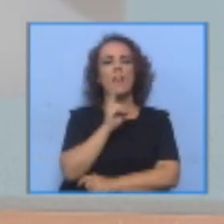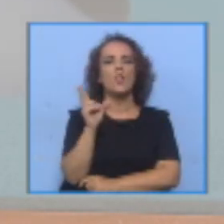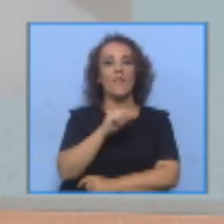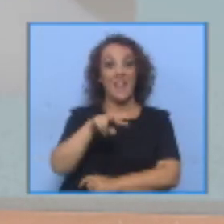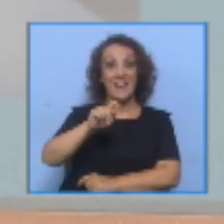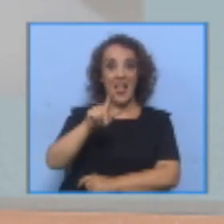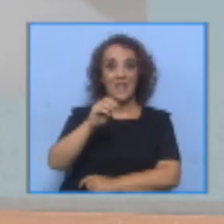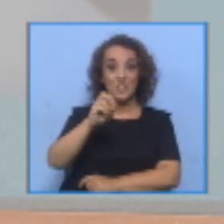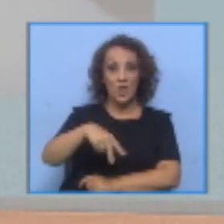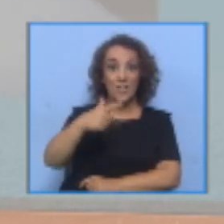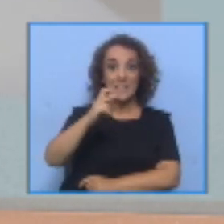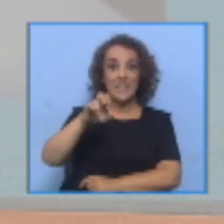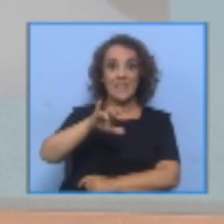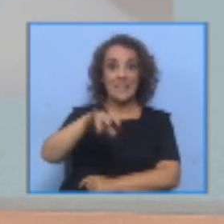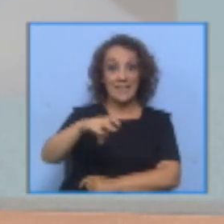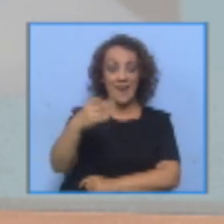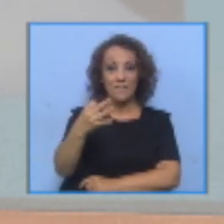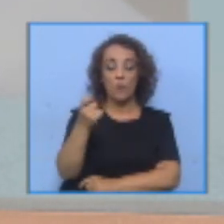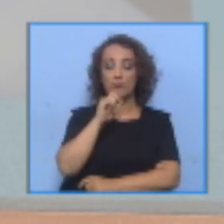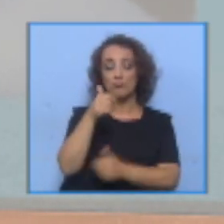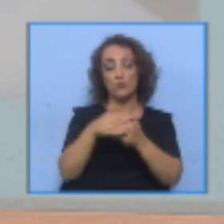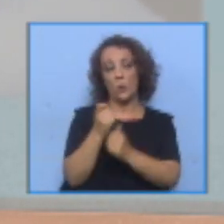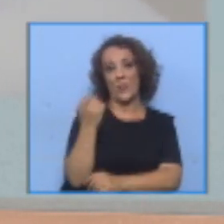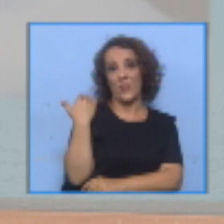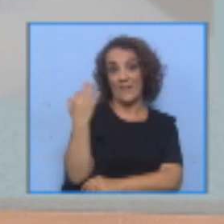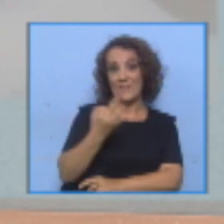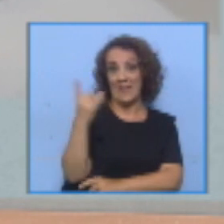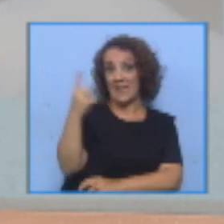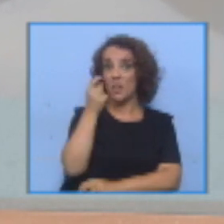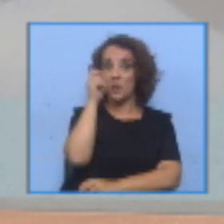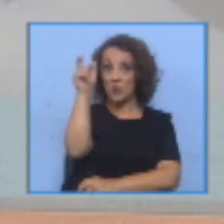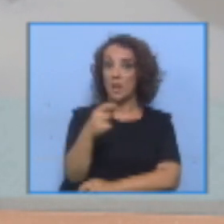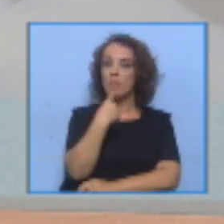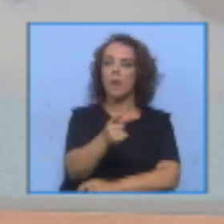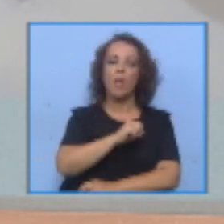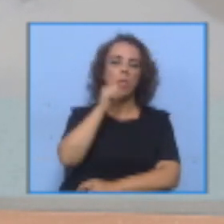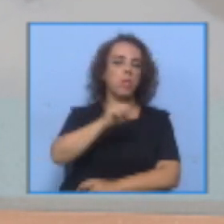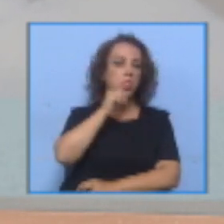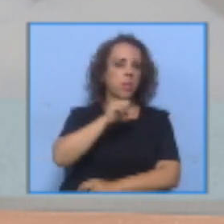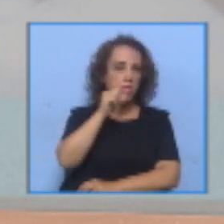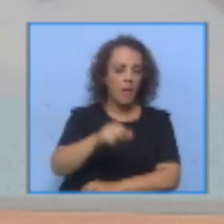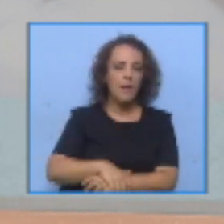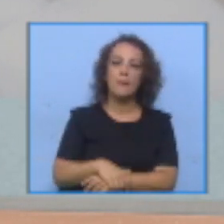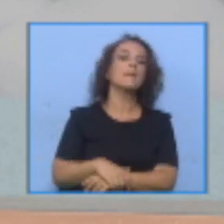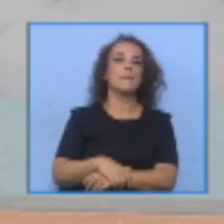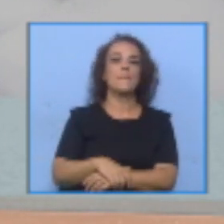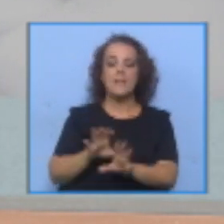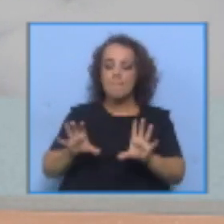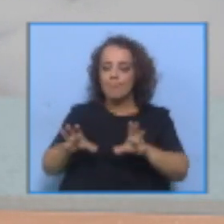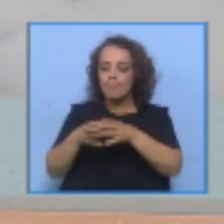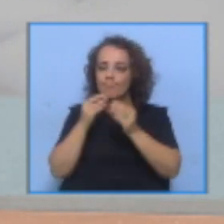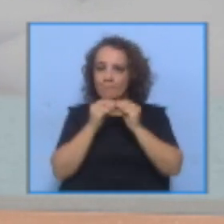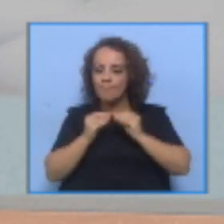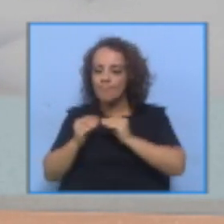Nelson Traquina, que morreu recentemente. Ele falava muito da tribo jornalística